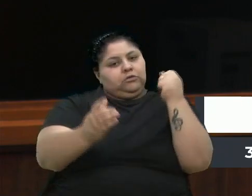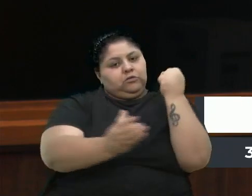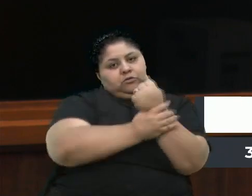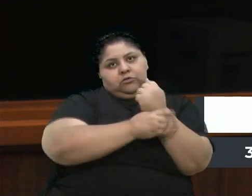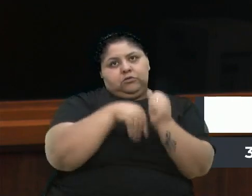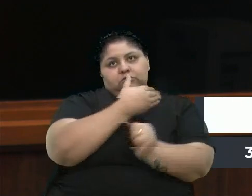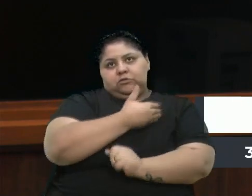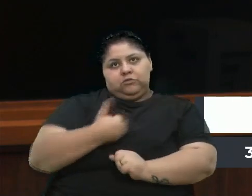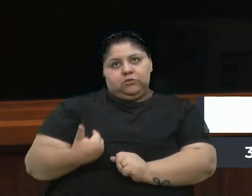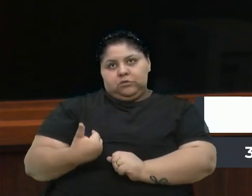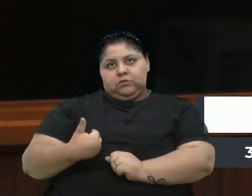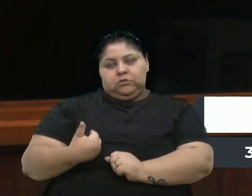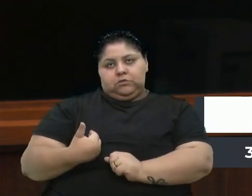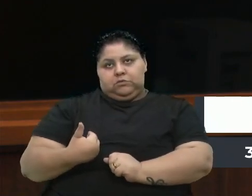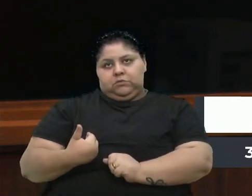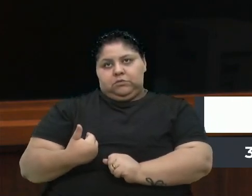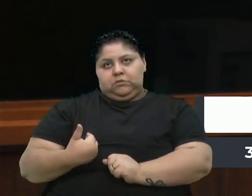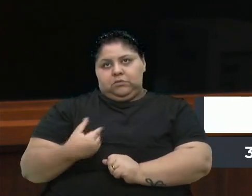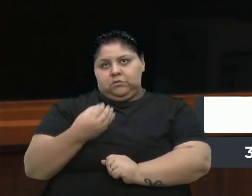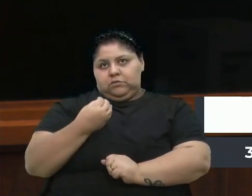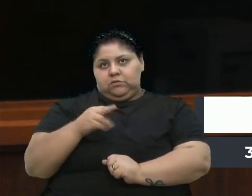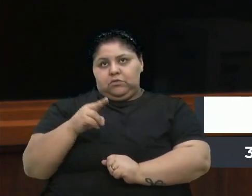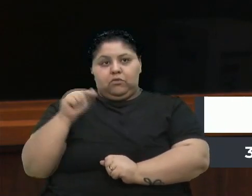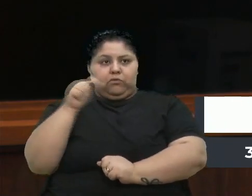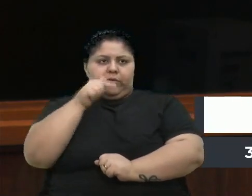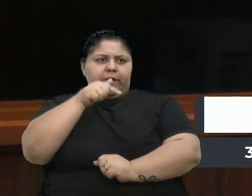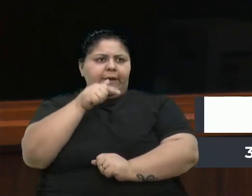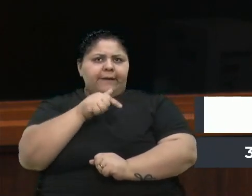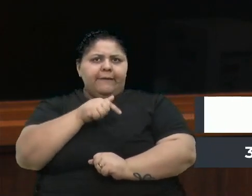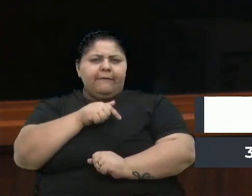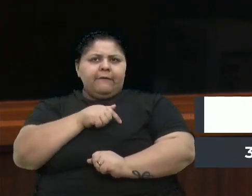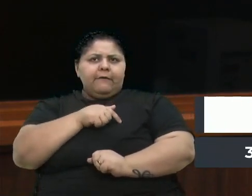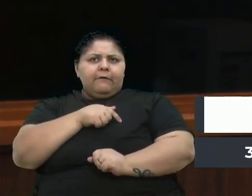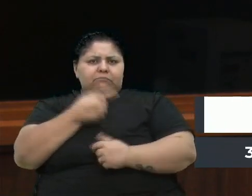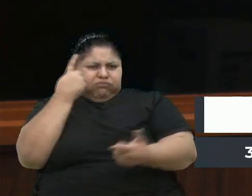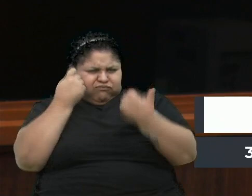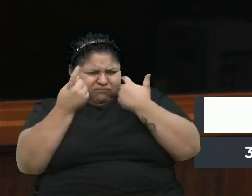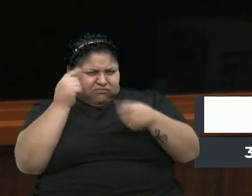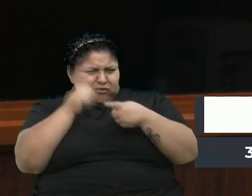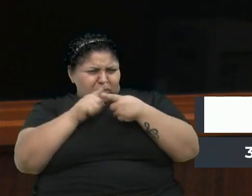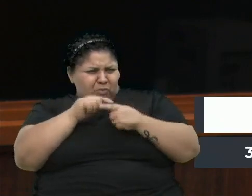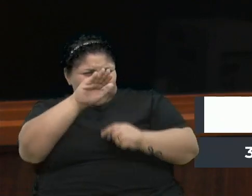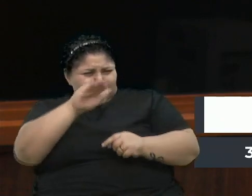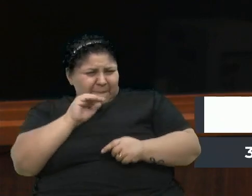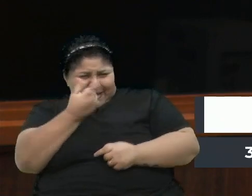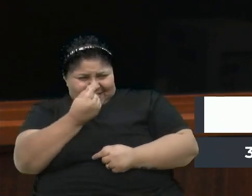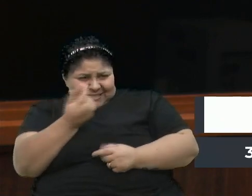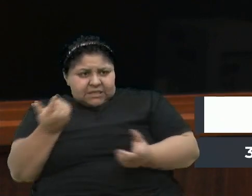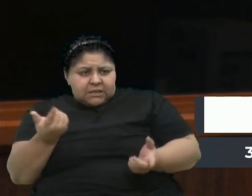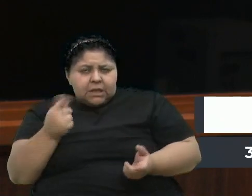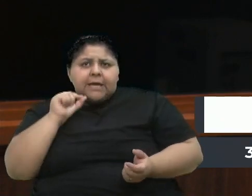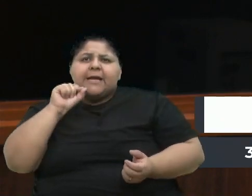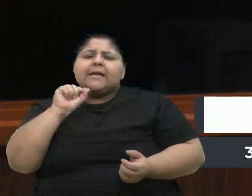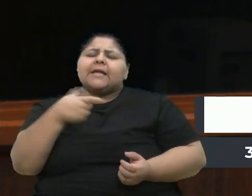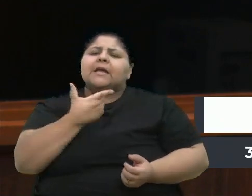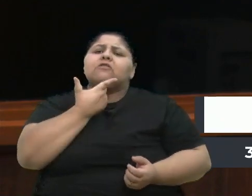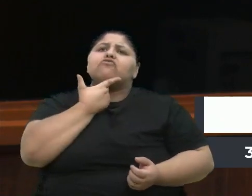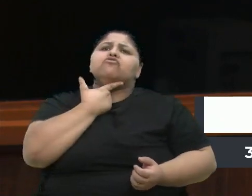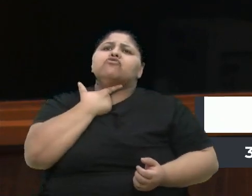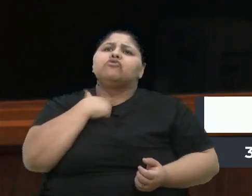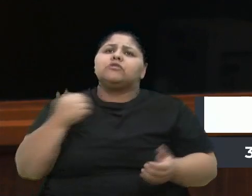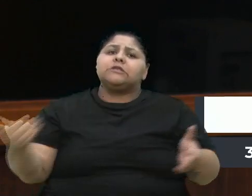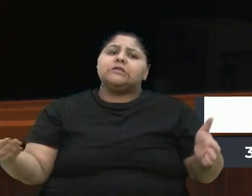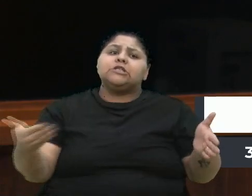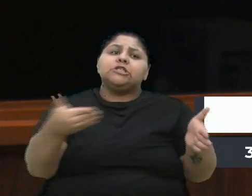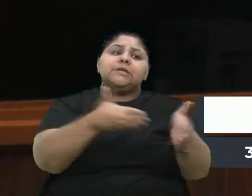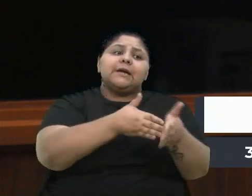é os moradores de rua, ou que eles são violentos porque pedem dinheiro. Gente, quem é que gostaria de chegar a esse